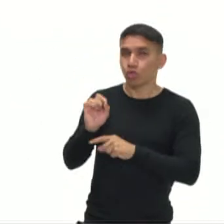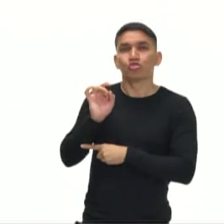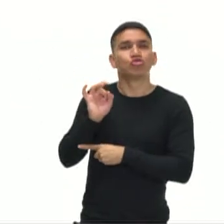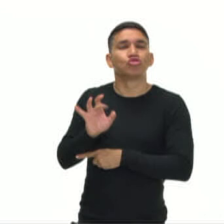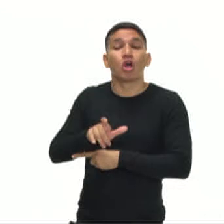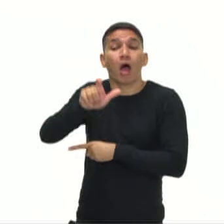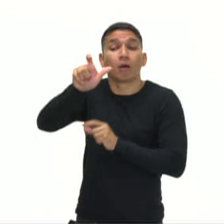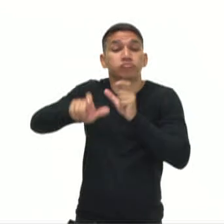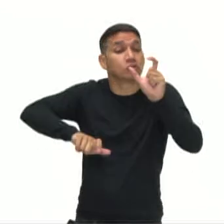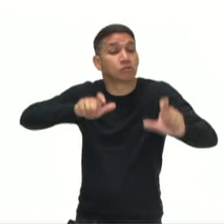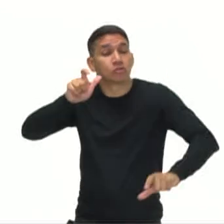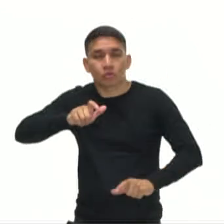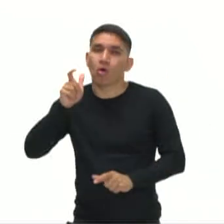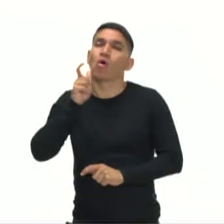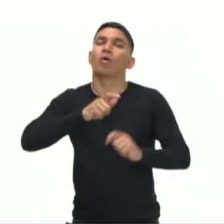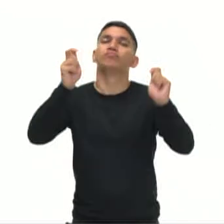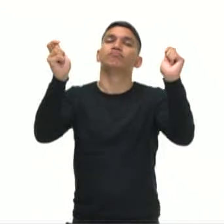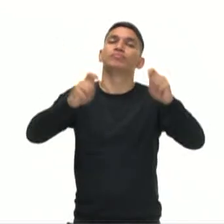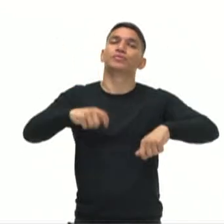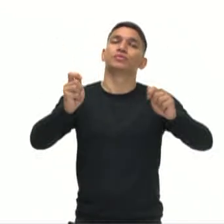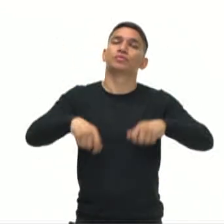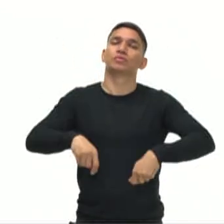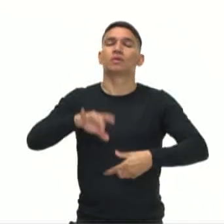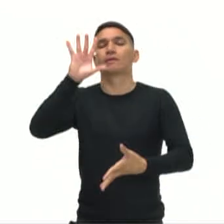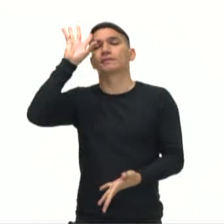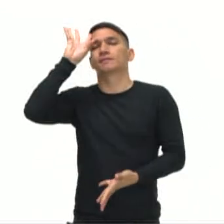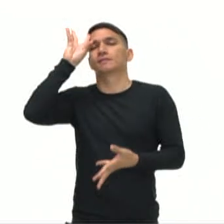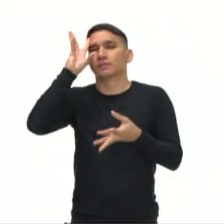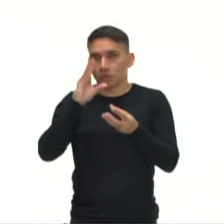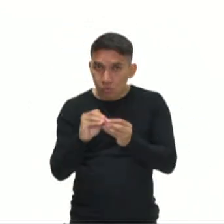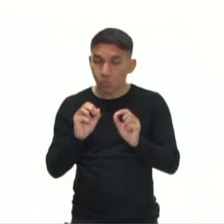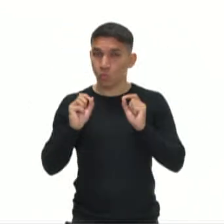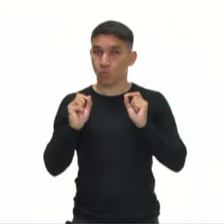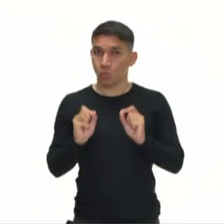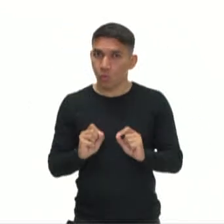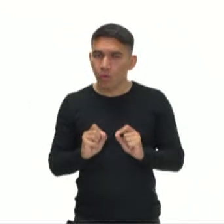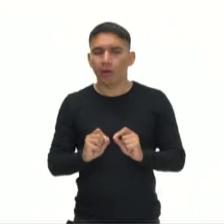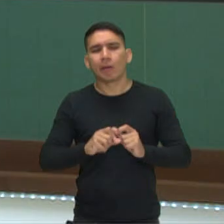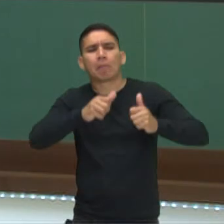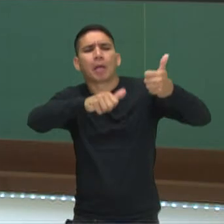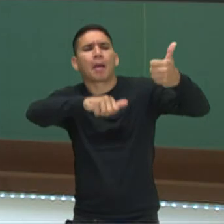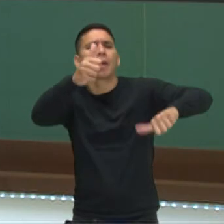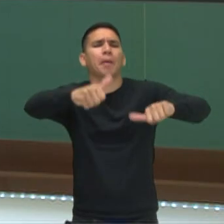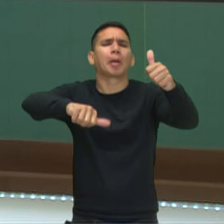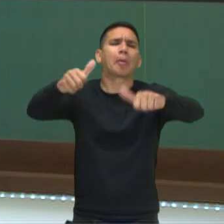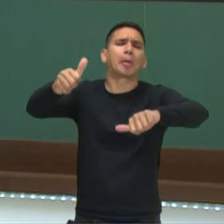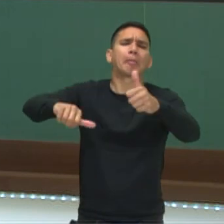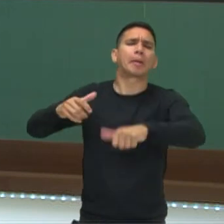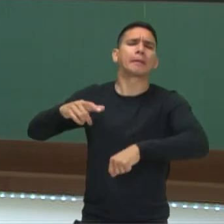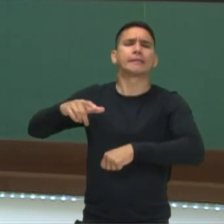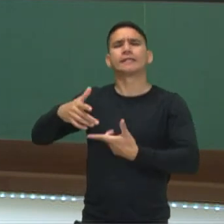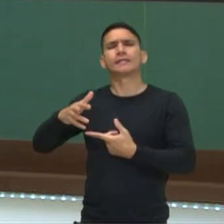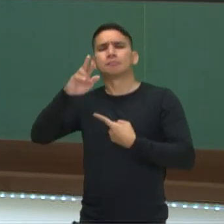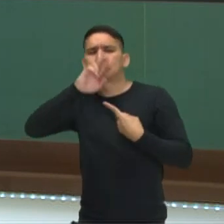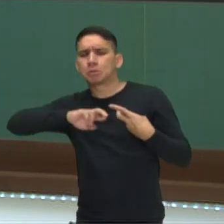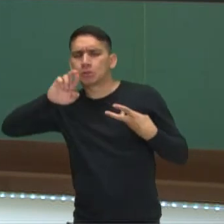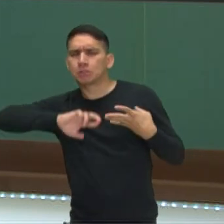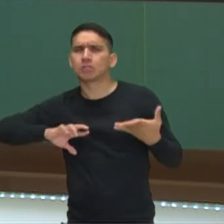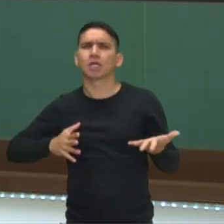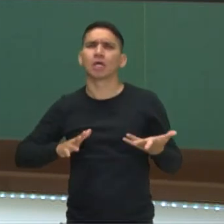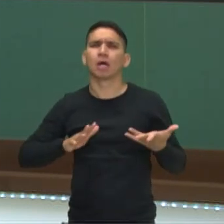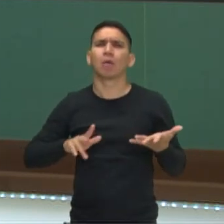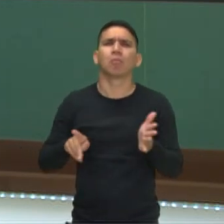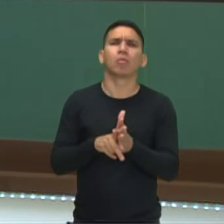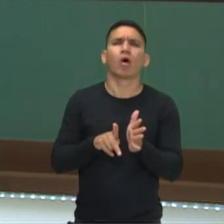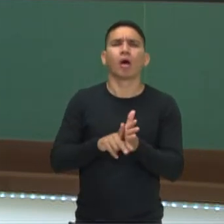essas pessoas podem compreender ali e acompanhar e fiscalizar ações do governo. Como que a